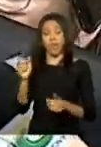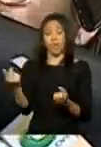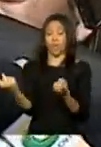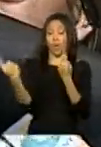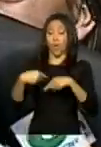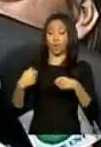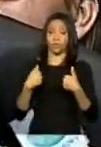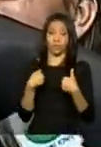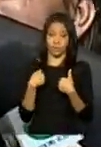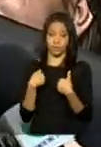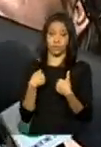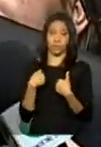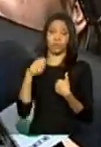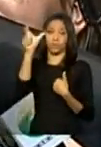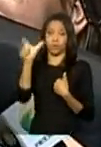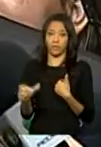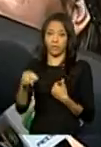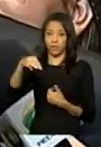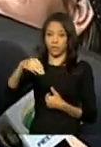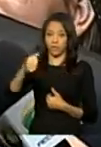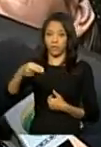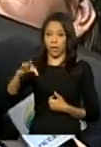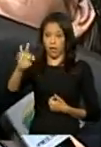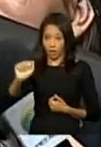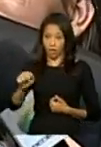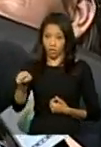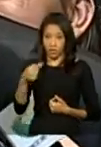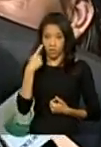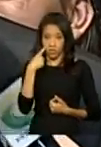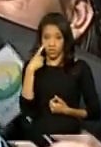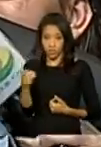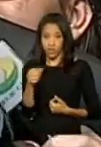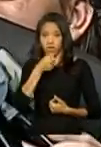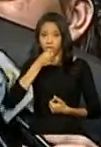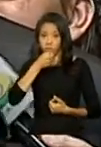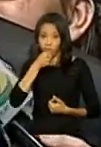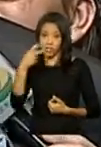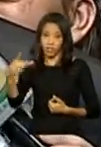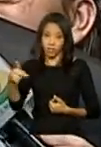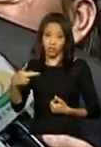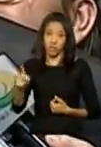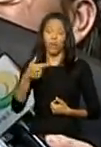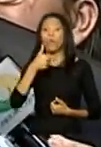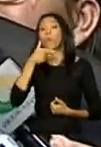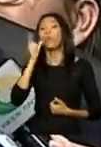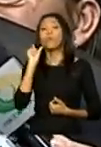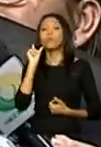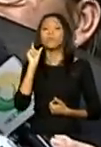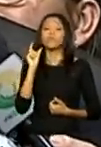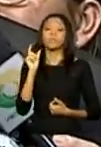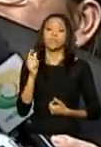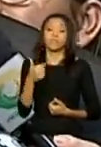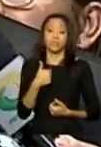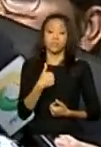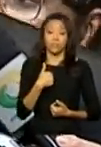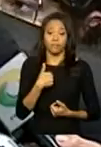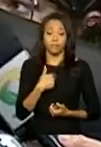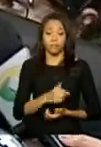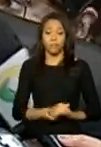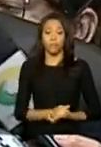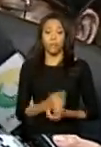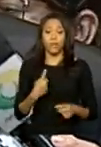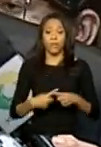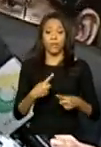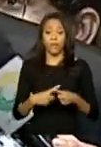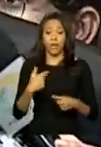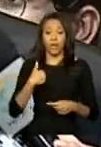estou na linha de tiro dela. Vocês viram a entrevista no Estadão de anteontem, que não é comigo o conflito. É porque eu